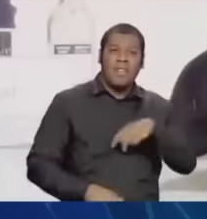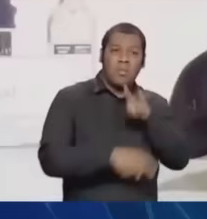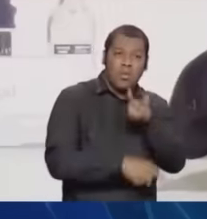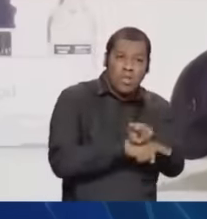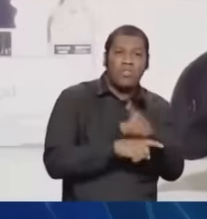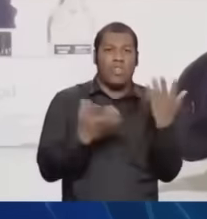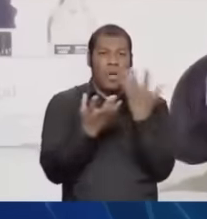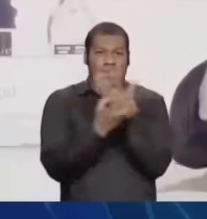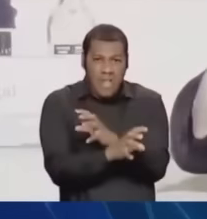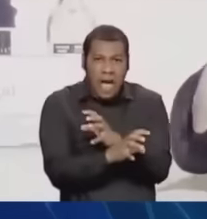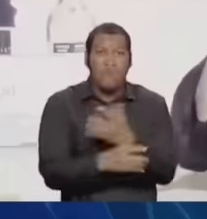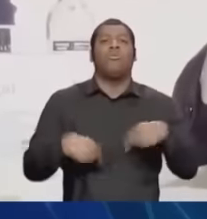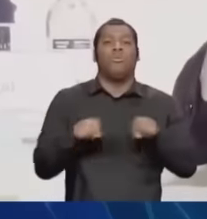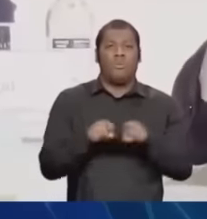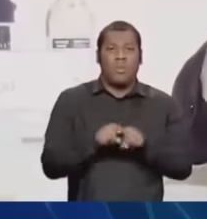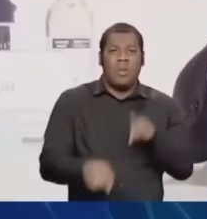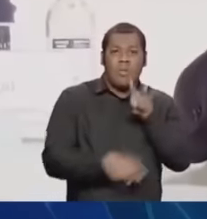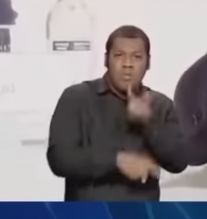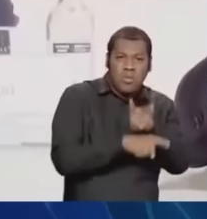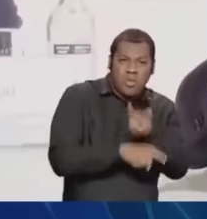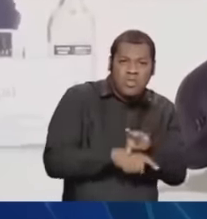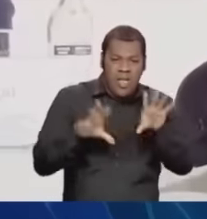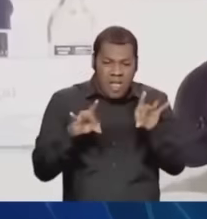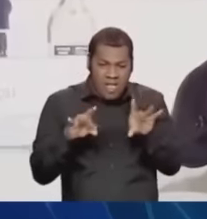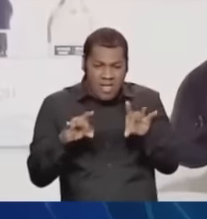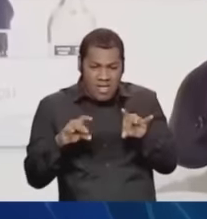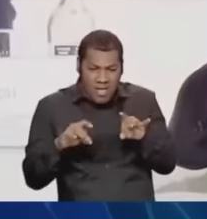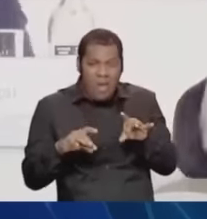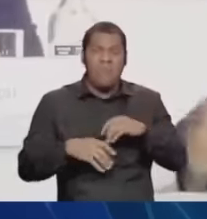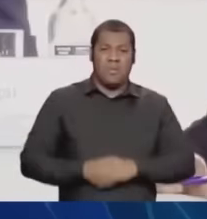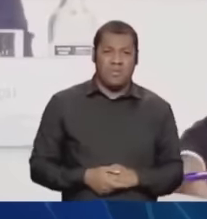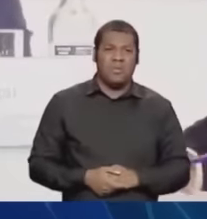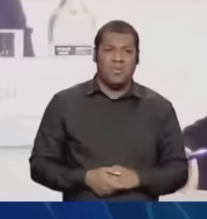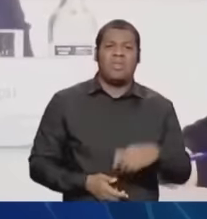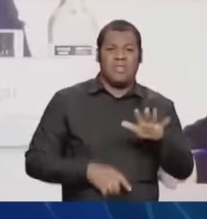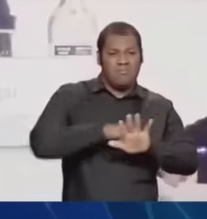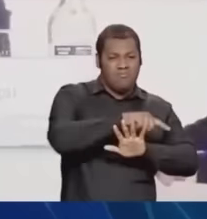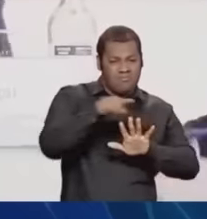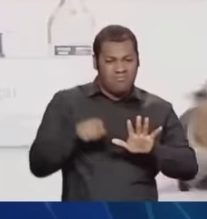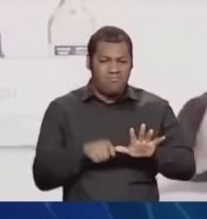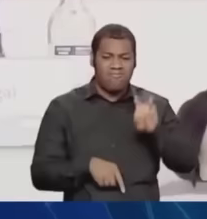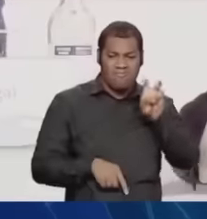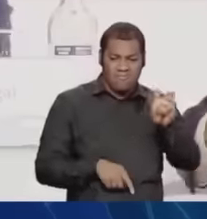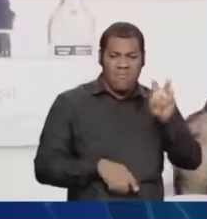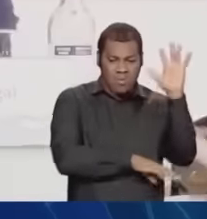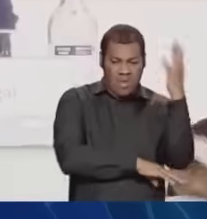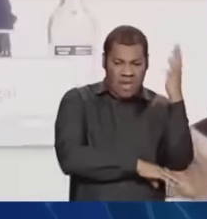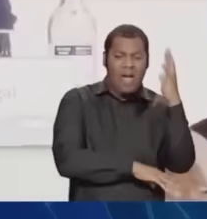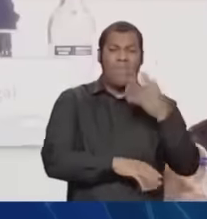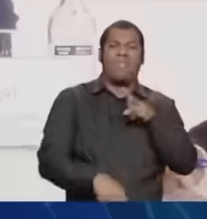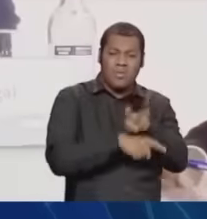nós temos o bioma da Caatinga, nós temos o bioma do Pantanal, nós temos o bioma da Mata Atlântica. São cinco grandes biomas que nós temos que